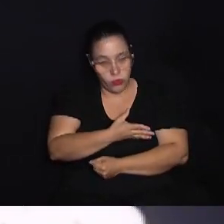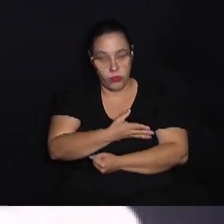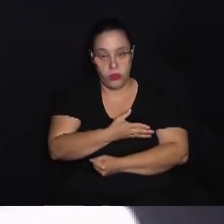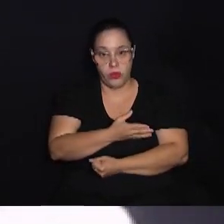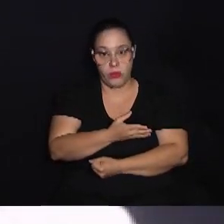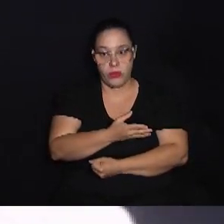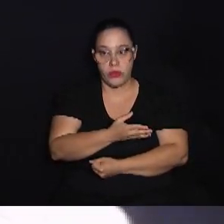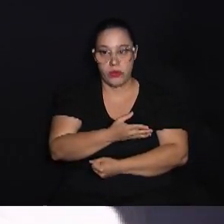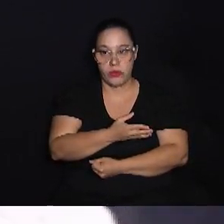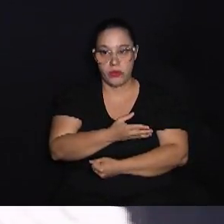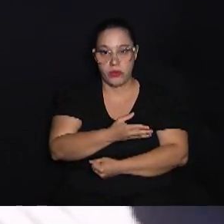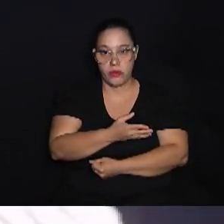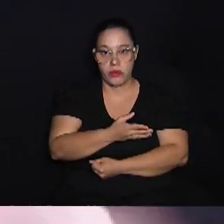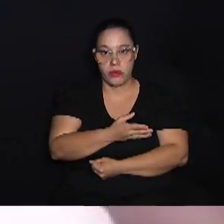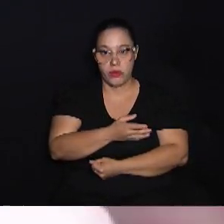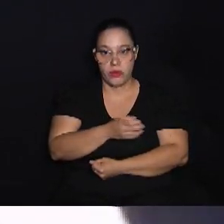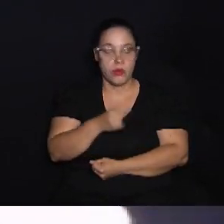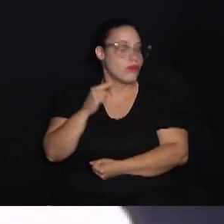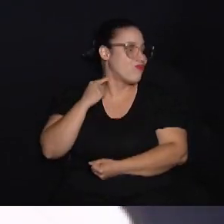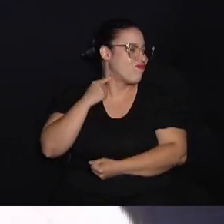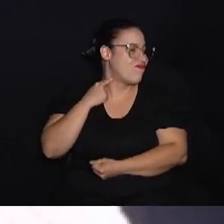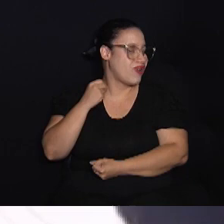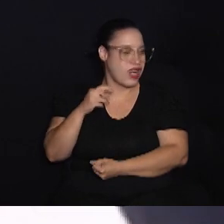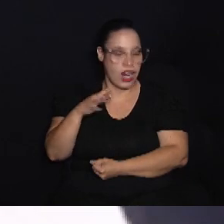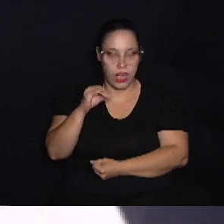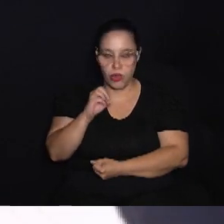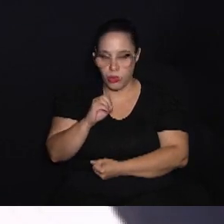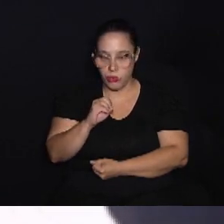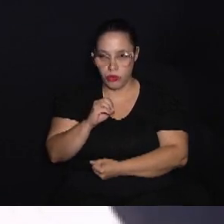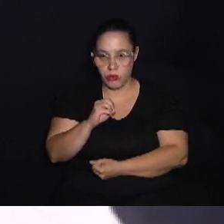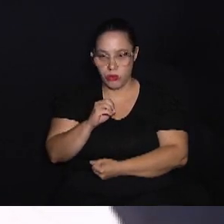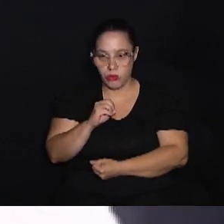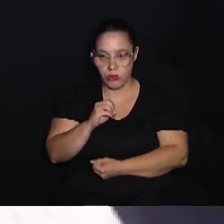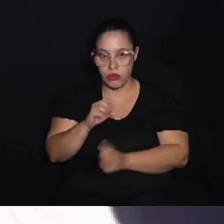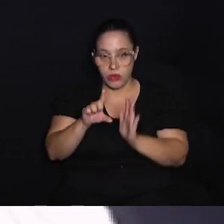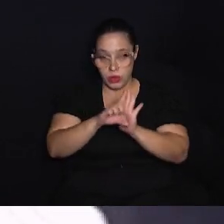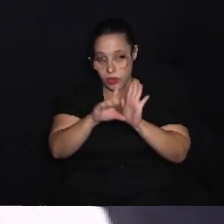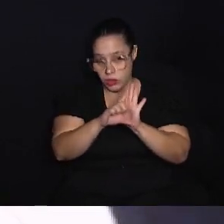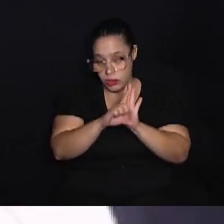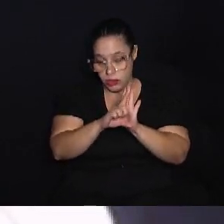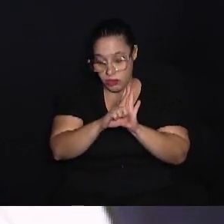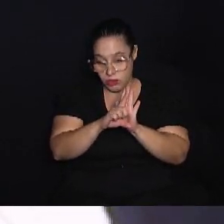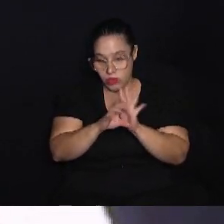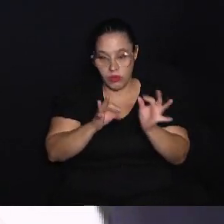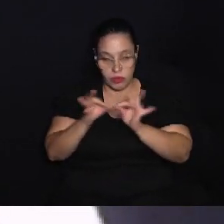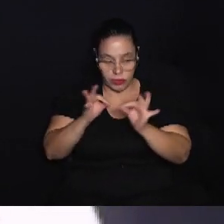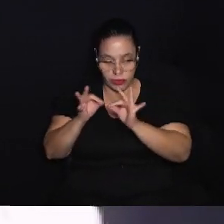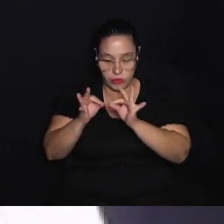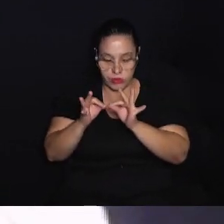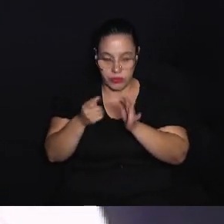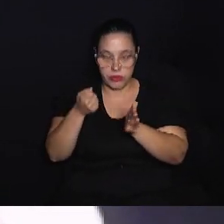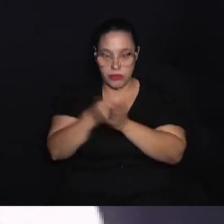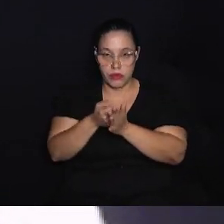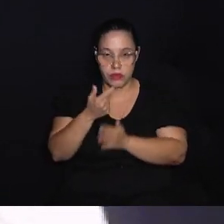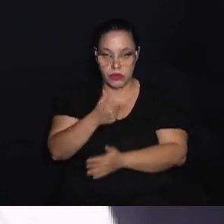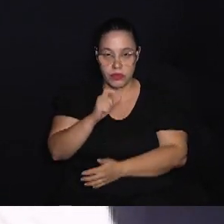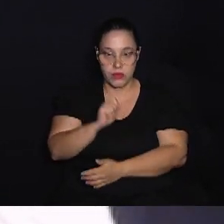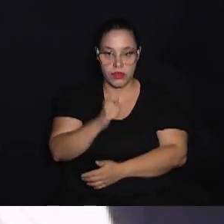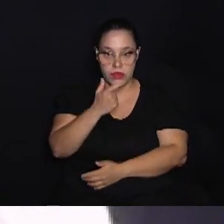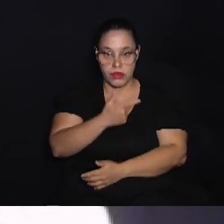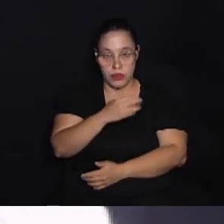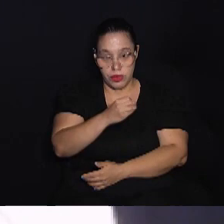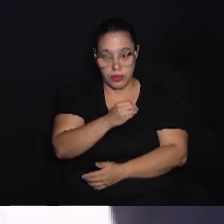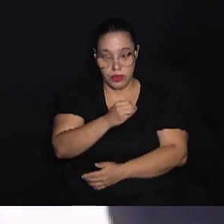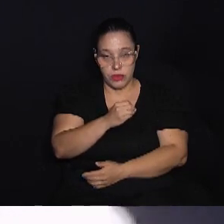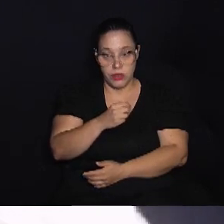sistema novo, né, de reciclagem de eletroeletrônicos e eletrodomésticos. O decreto federal ele foi regulamentado, né, ele foi